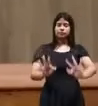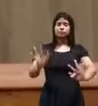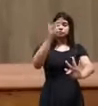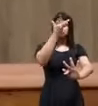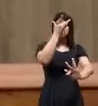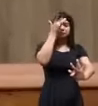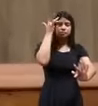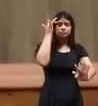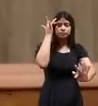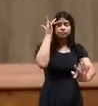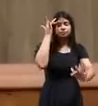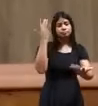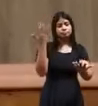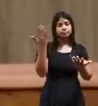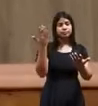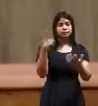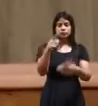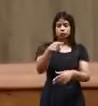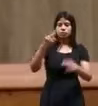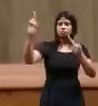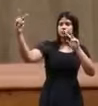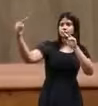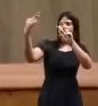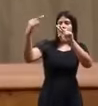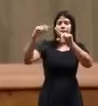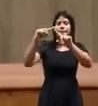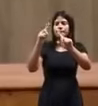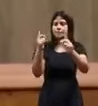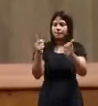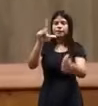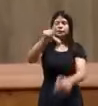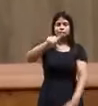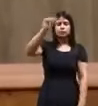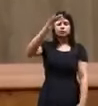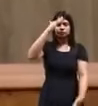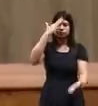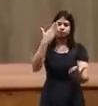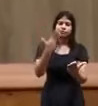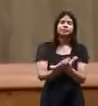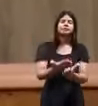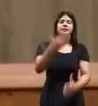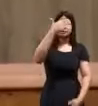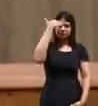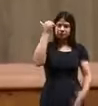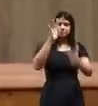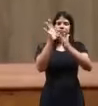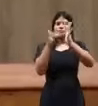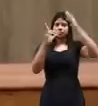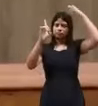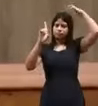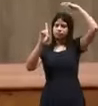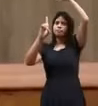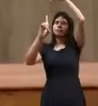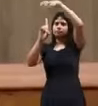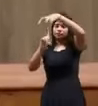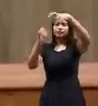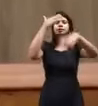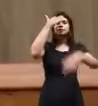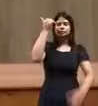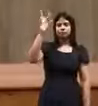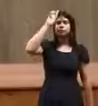porque sem você ver, você acredita em mim e sabe que eu sou rei e sabe que eu sou o